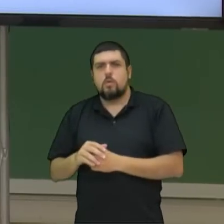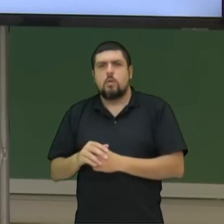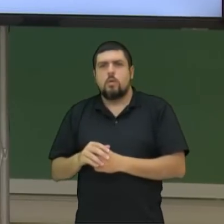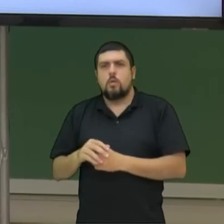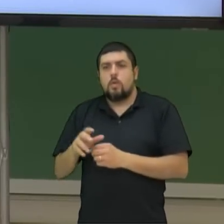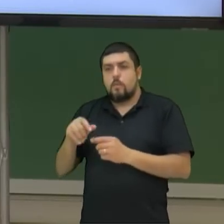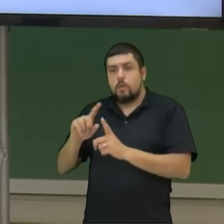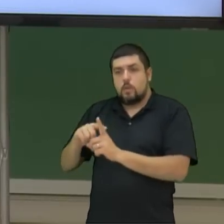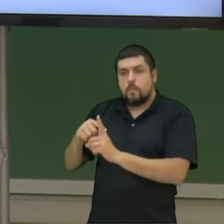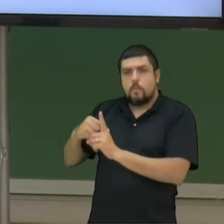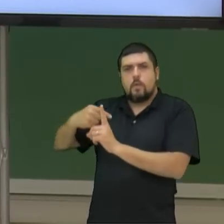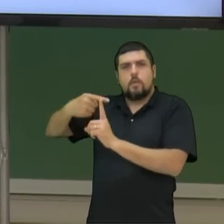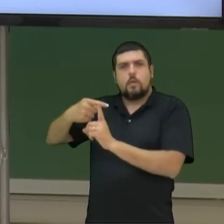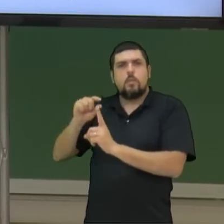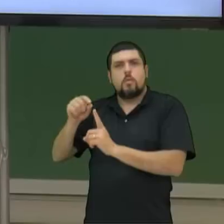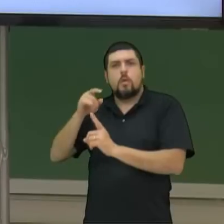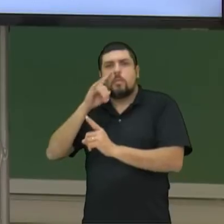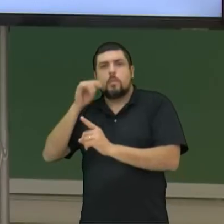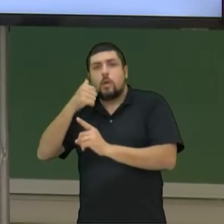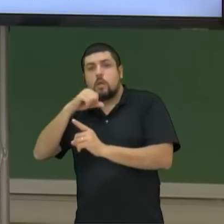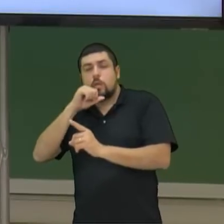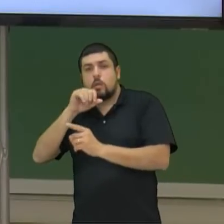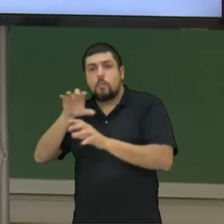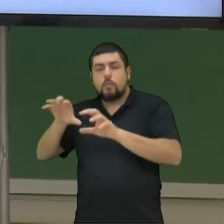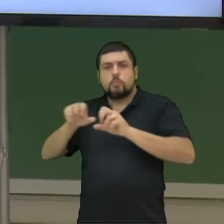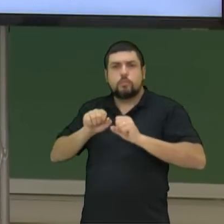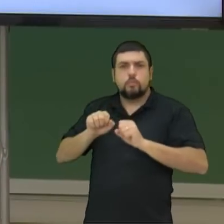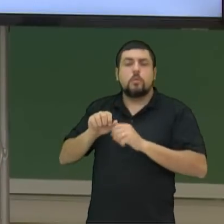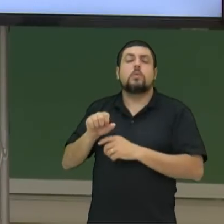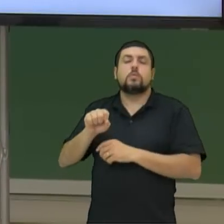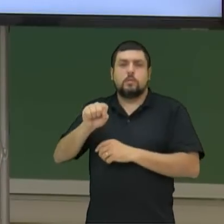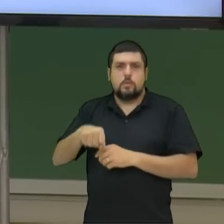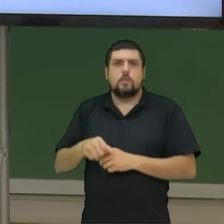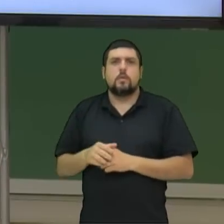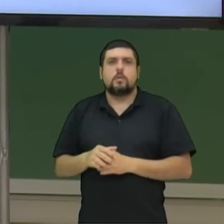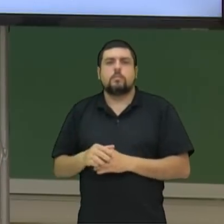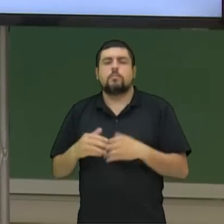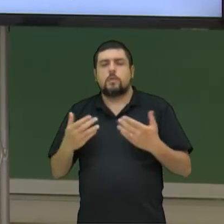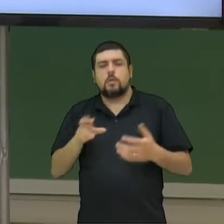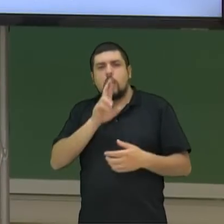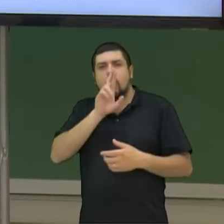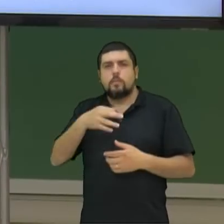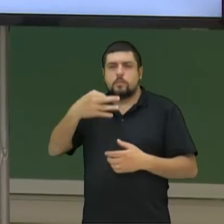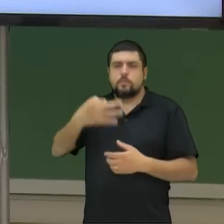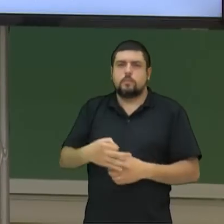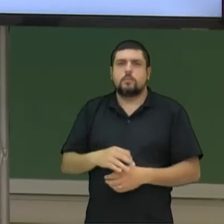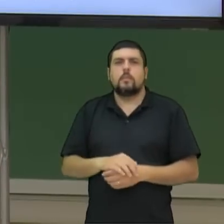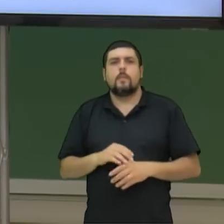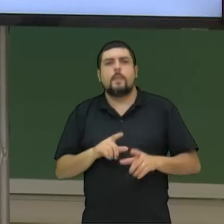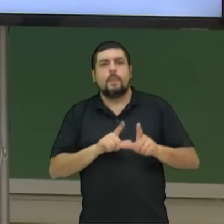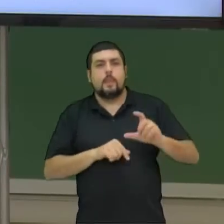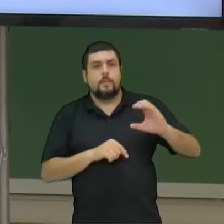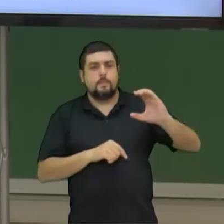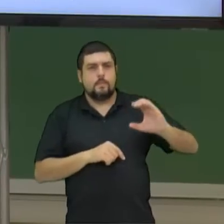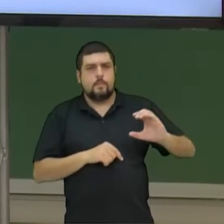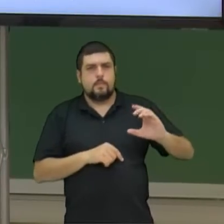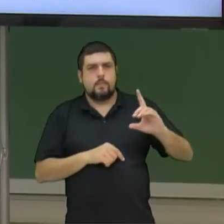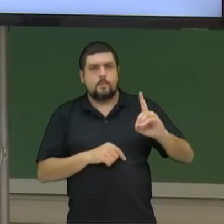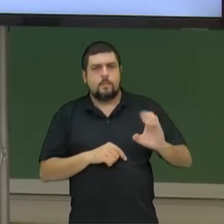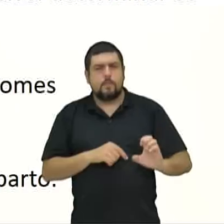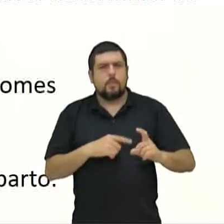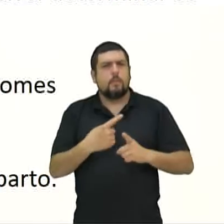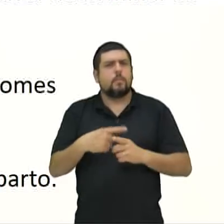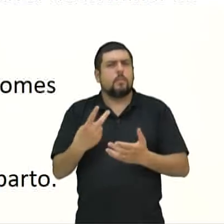pode ter sido herdado do pai ou da mãe? Sim, isso é verdade. Então, a gente já achou a resposta correta. Vamos ver a letra C, D e E, por que estão